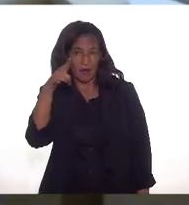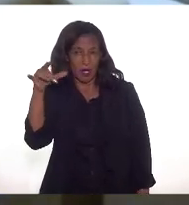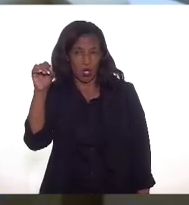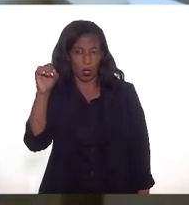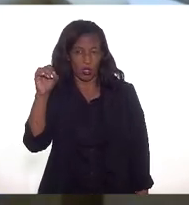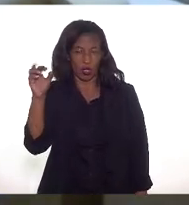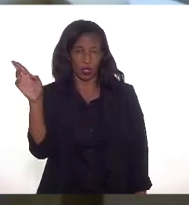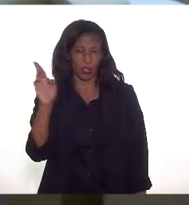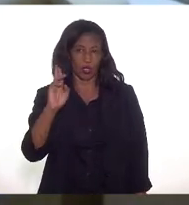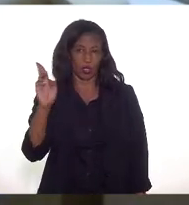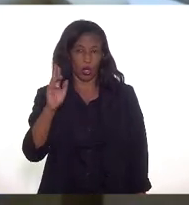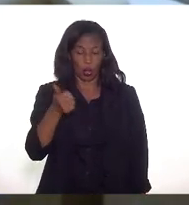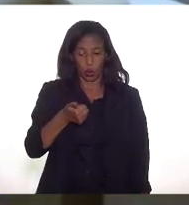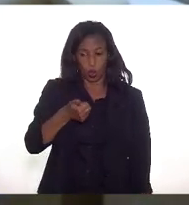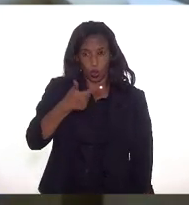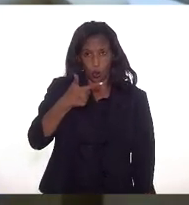Estado.